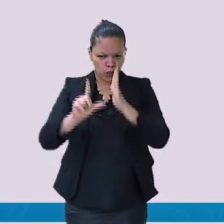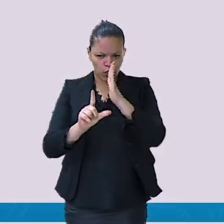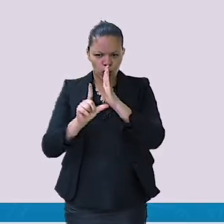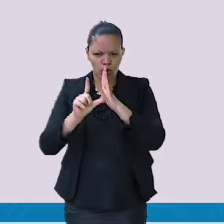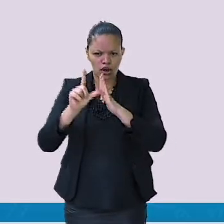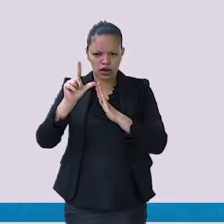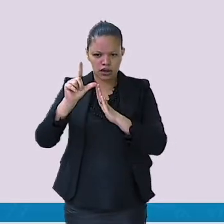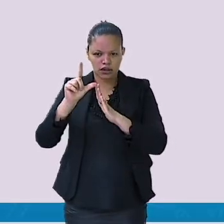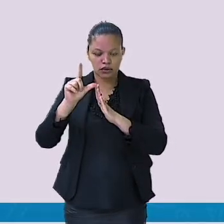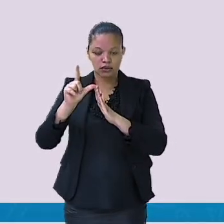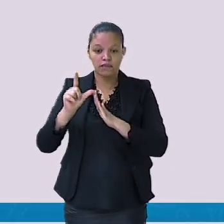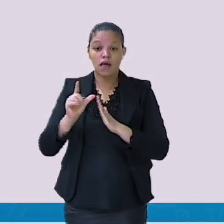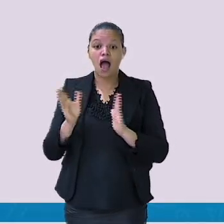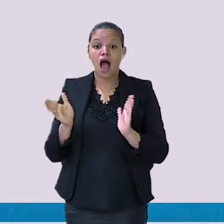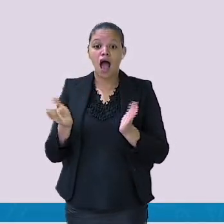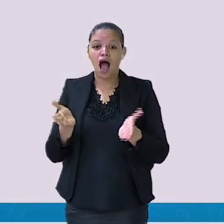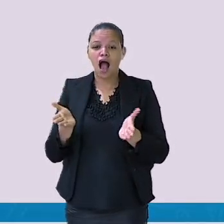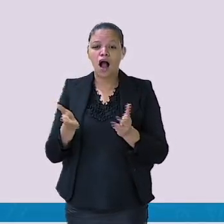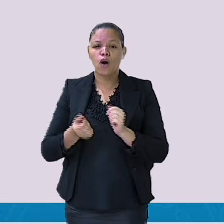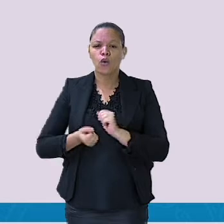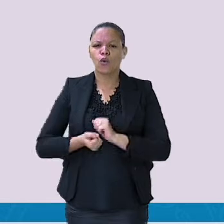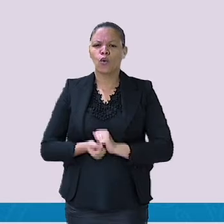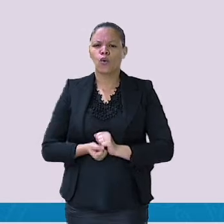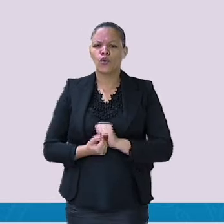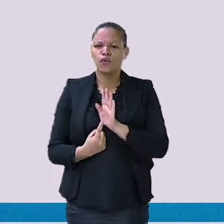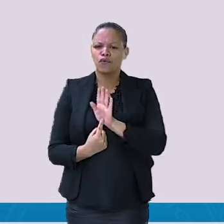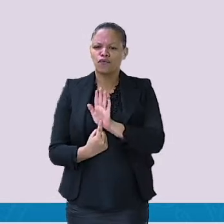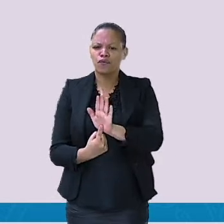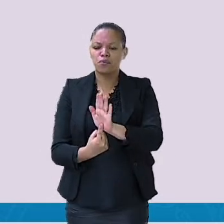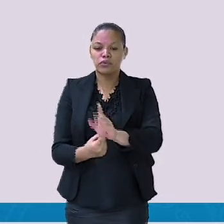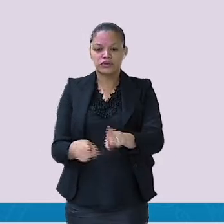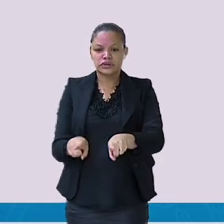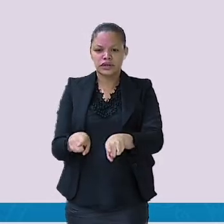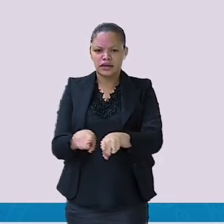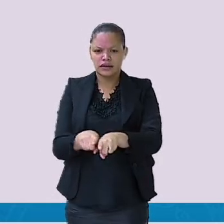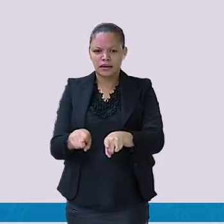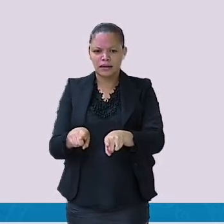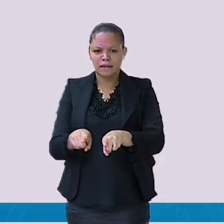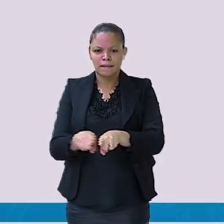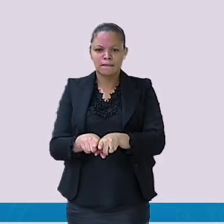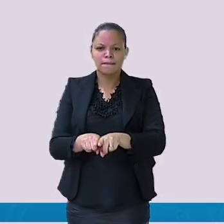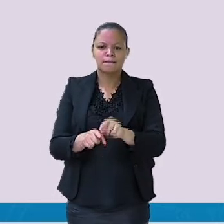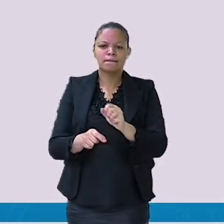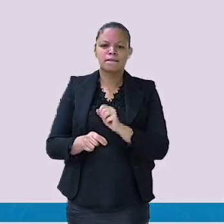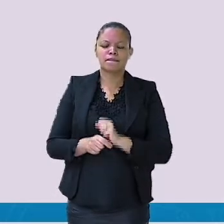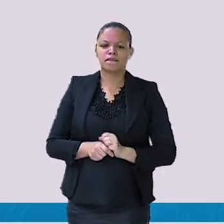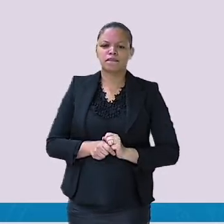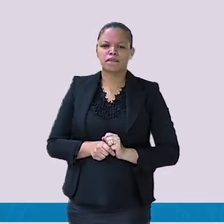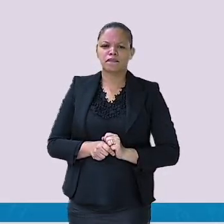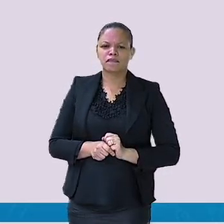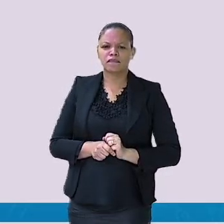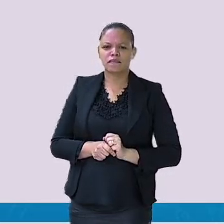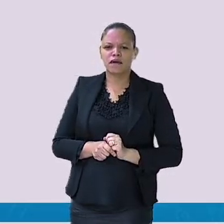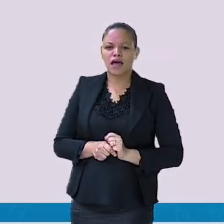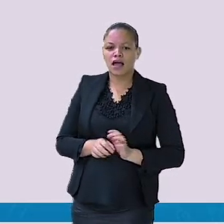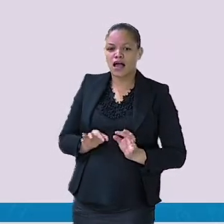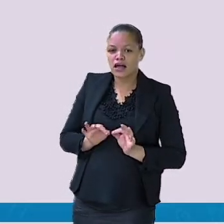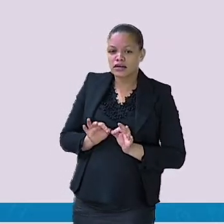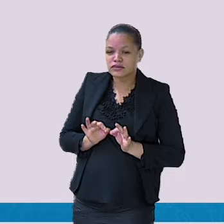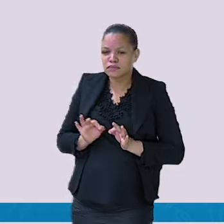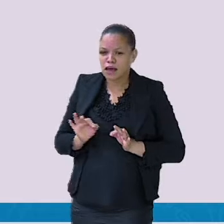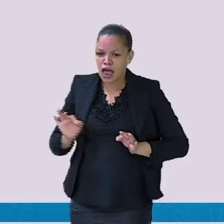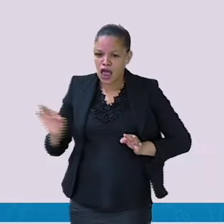unidade fundamental, e agora os submúltiplos, que é o decilitro, que é representado pela letra DL,